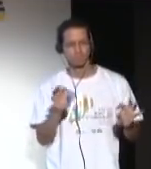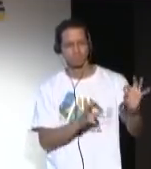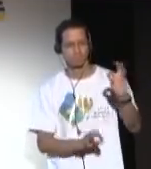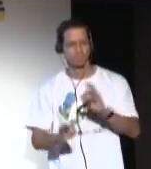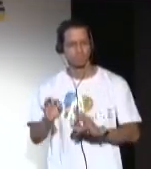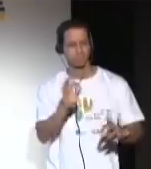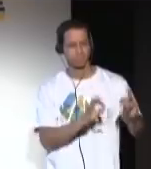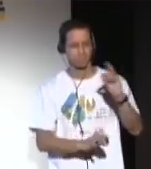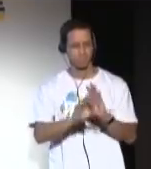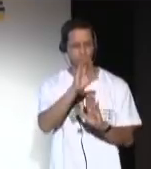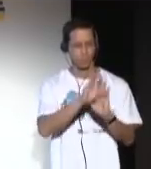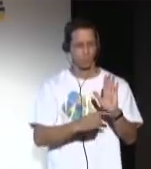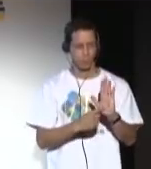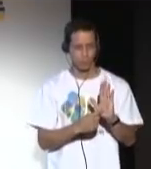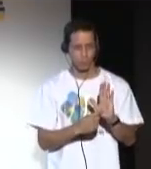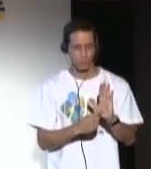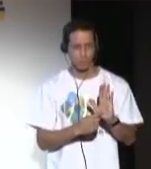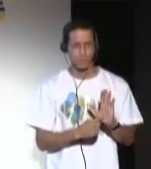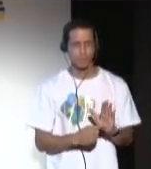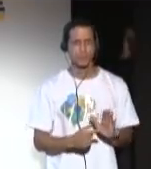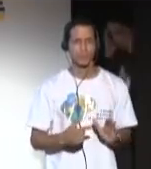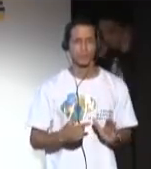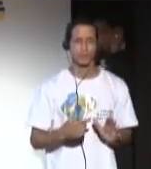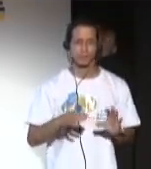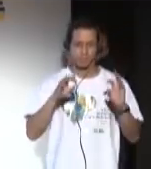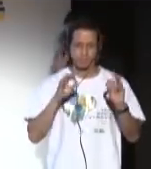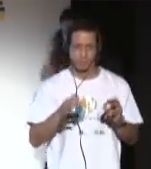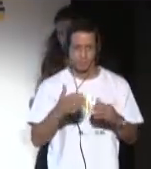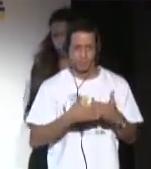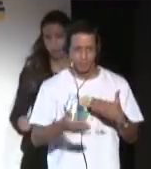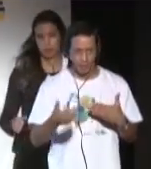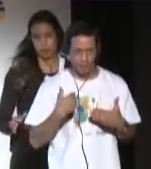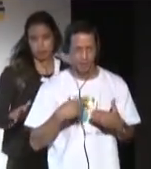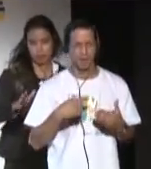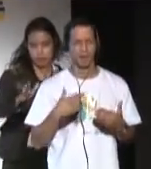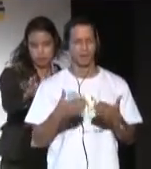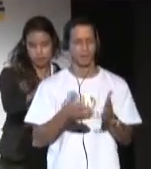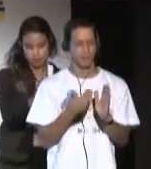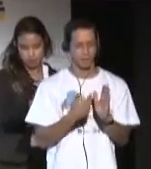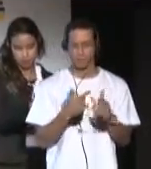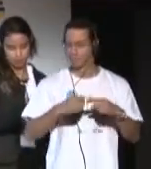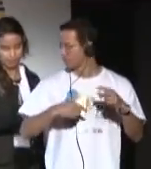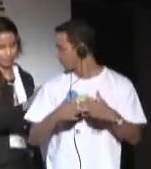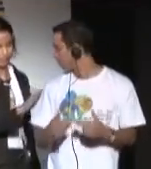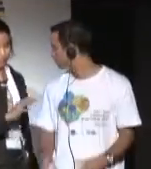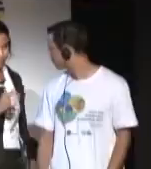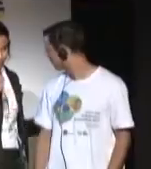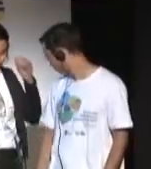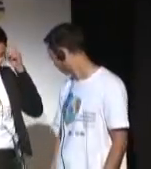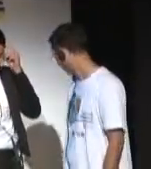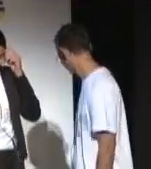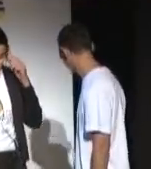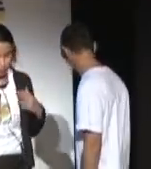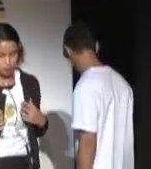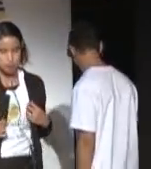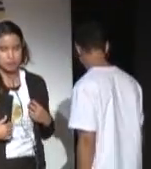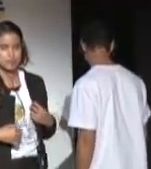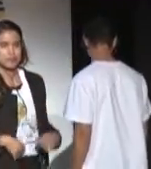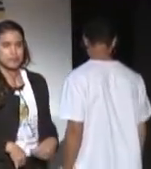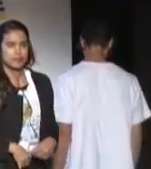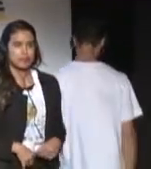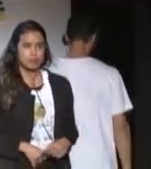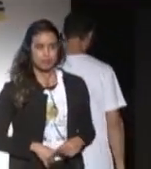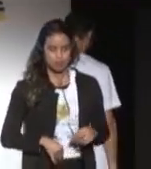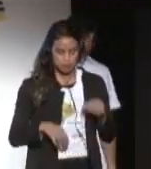currículo. E, se tudo der certo, eles vão ter materiais didáticos bons em mãos, mas eles têm que modelar esse processo de acordo